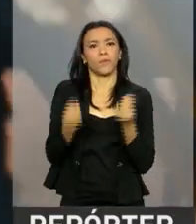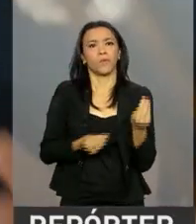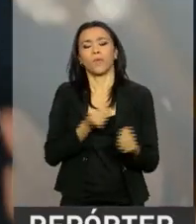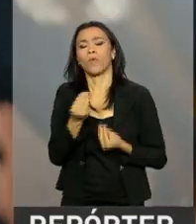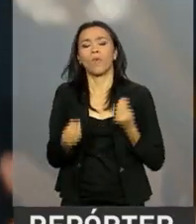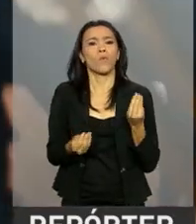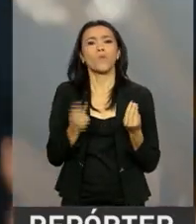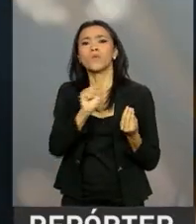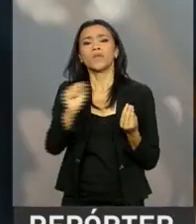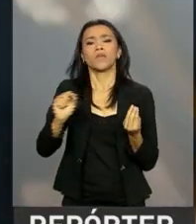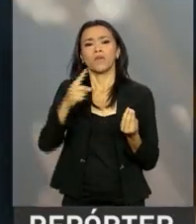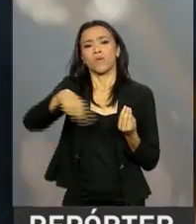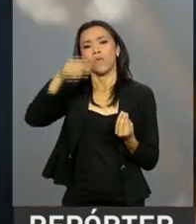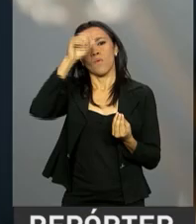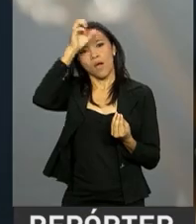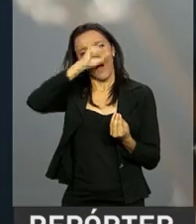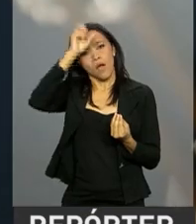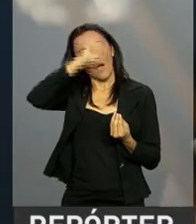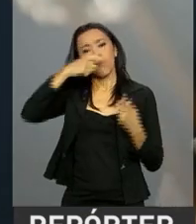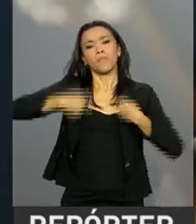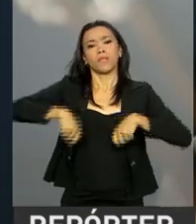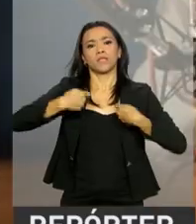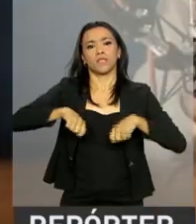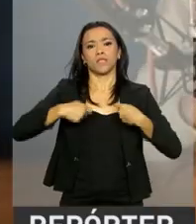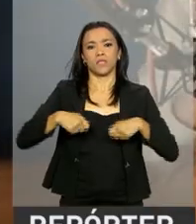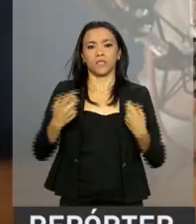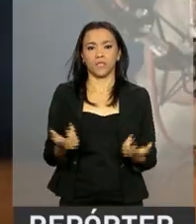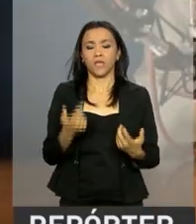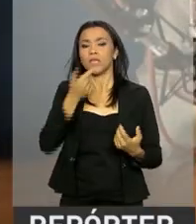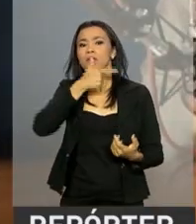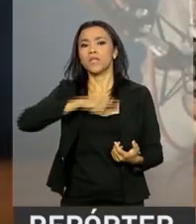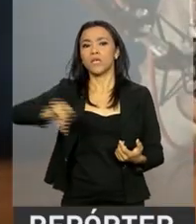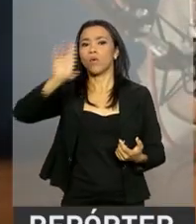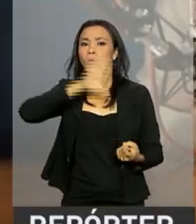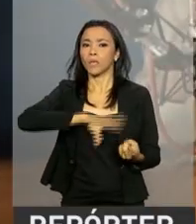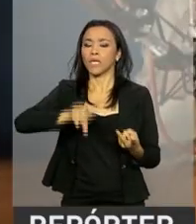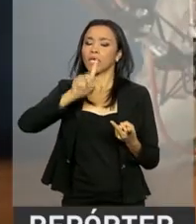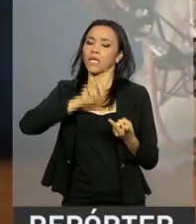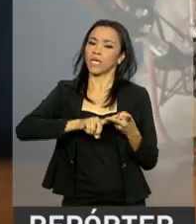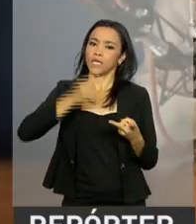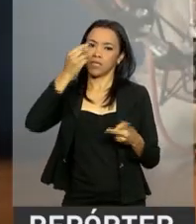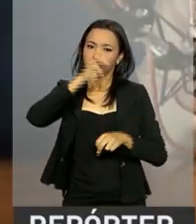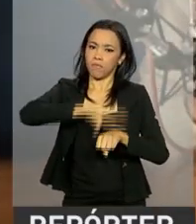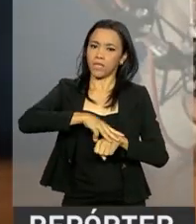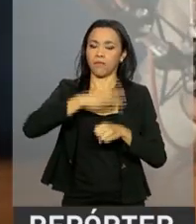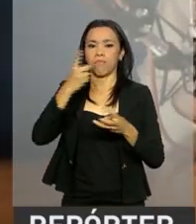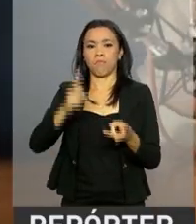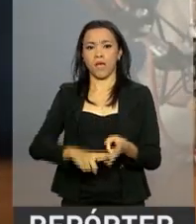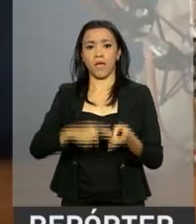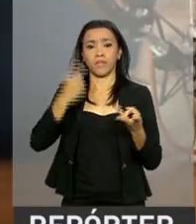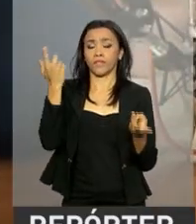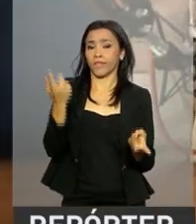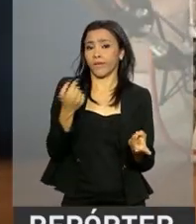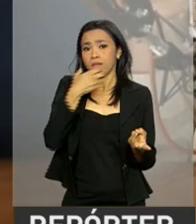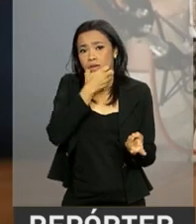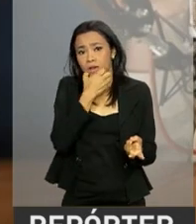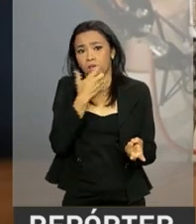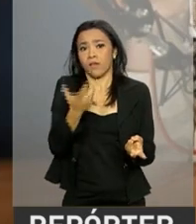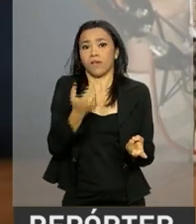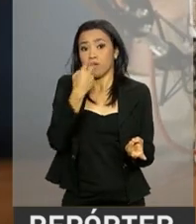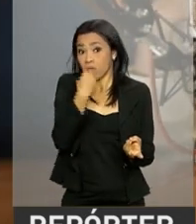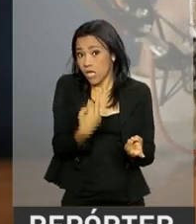aluno brasileiro de Ensino Médio deve aprender em língua portuguesa matemática língua estrangeira em inglês